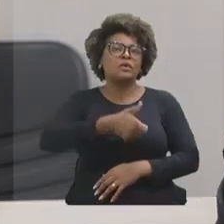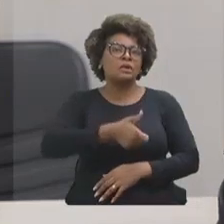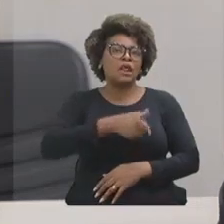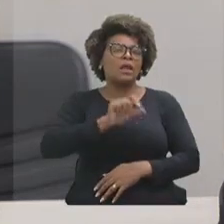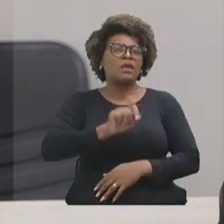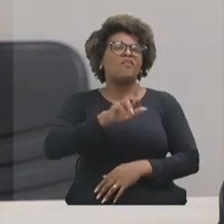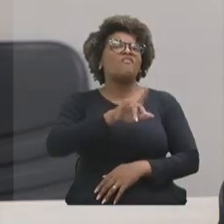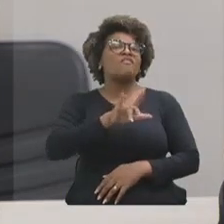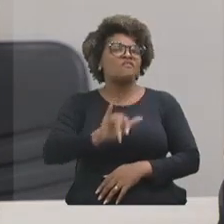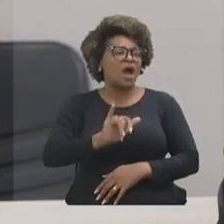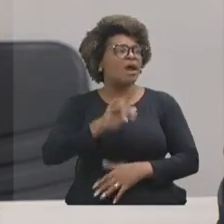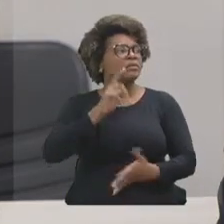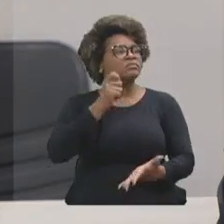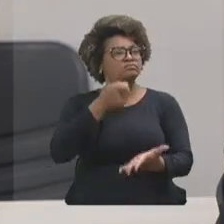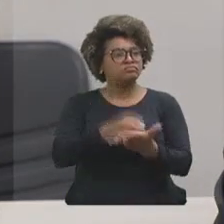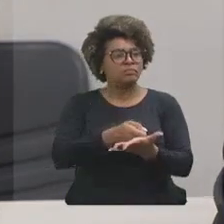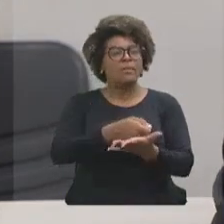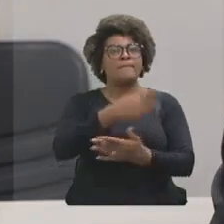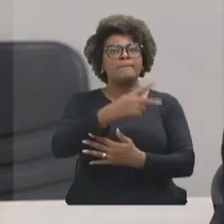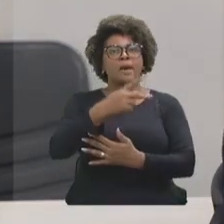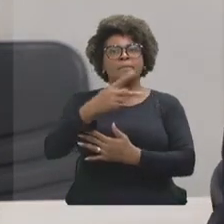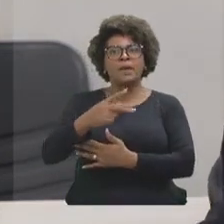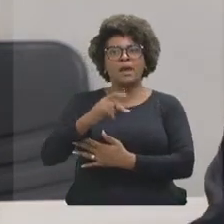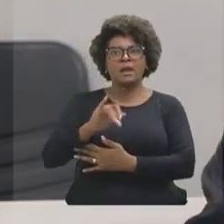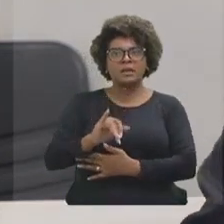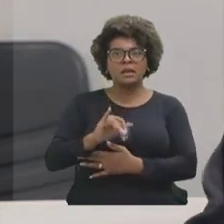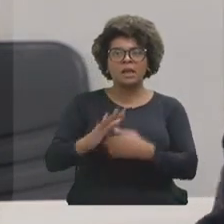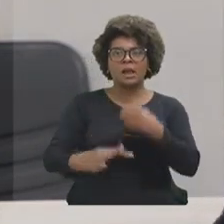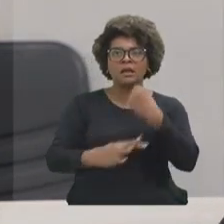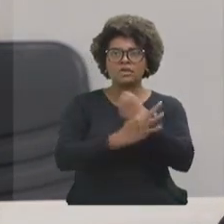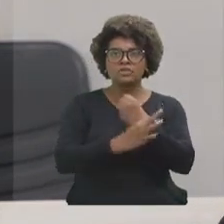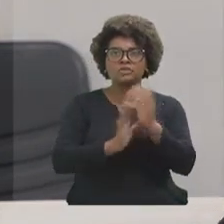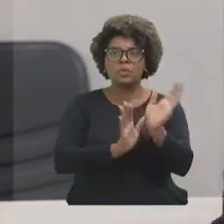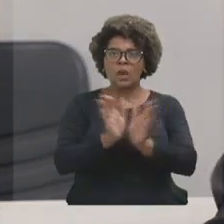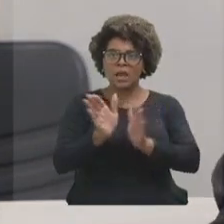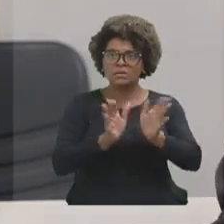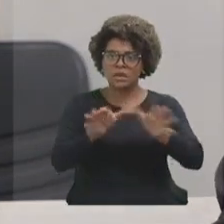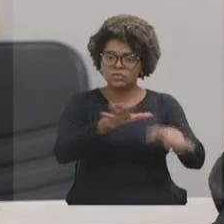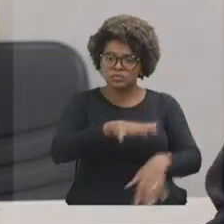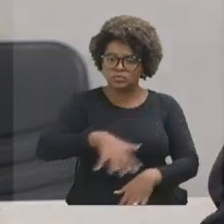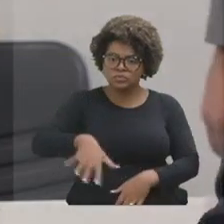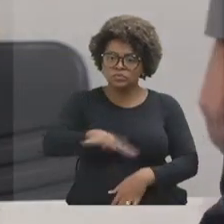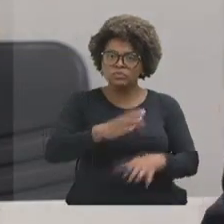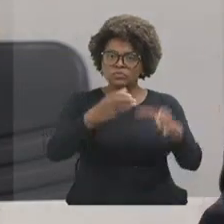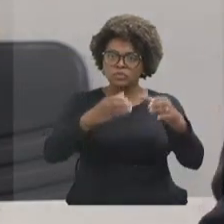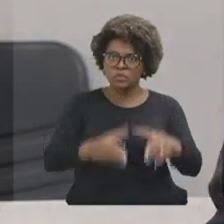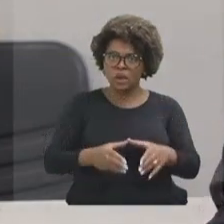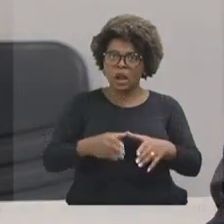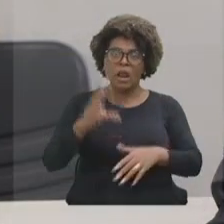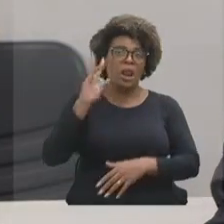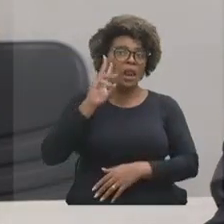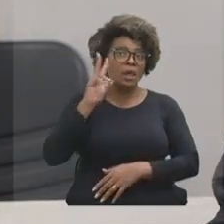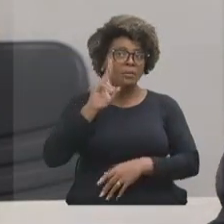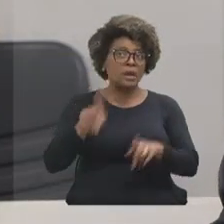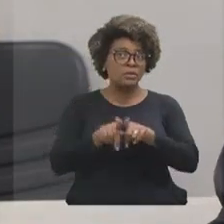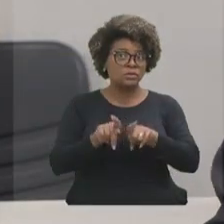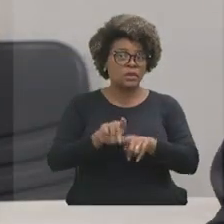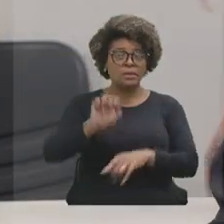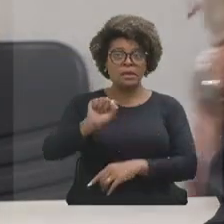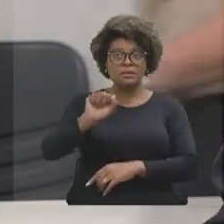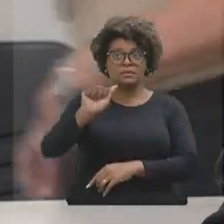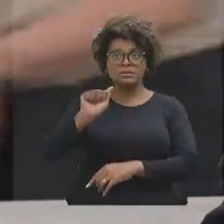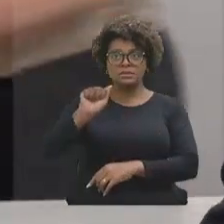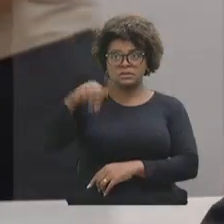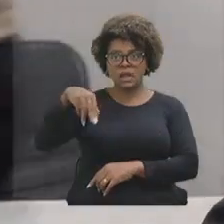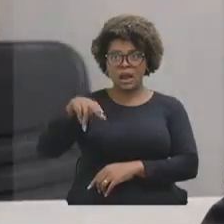da PPI para que a gente consiga garantir acesso de todo todo território lembrando do SAMU Samu faz parte da organização